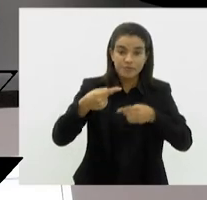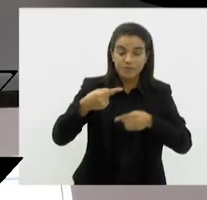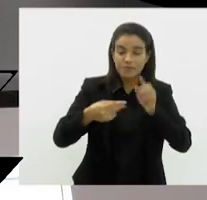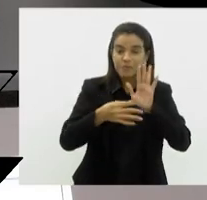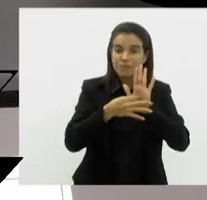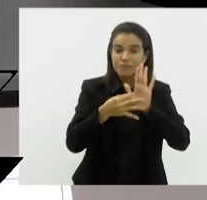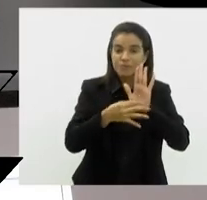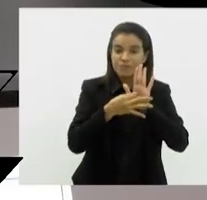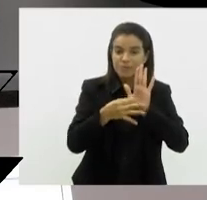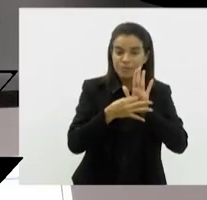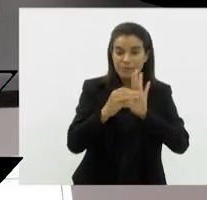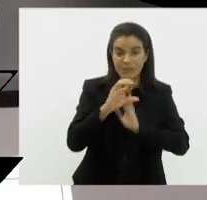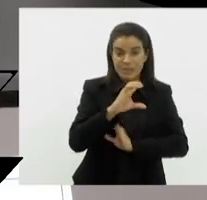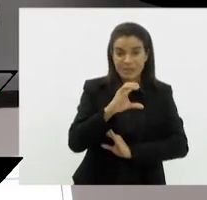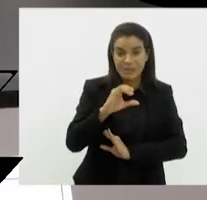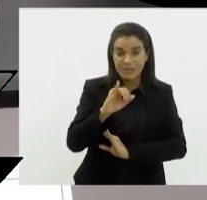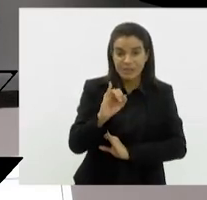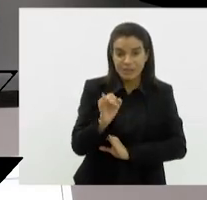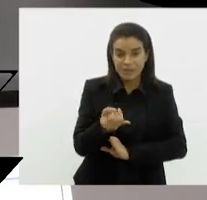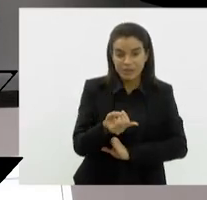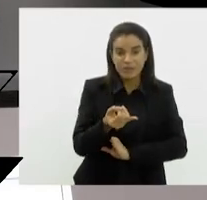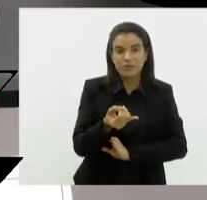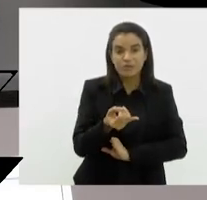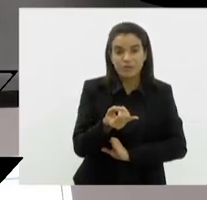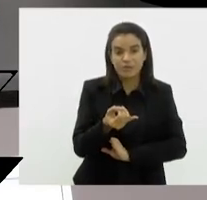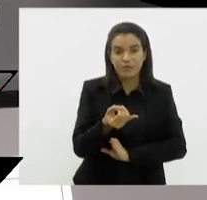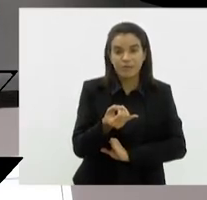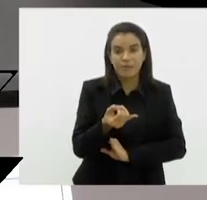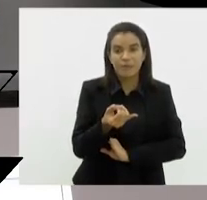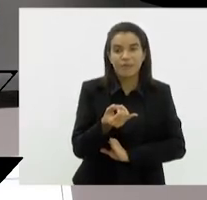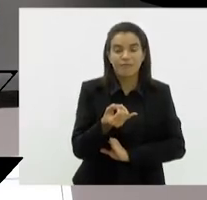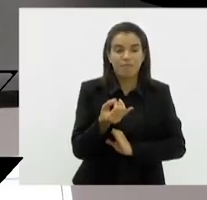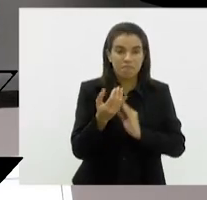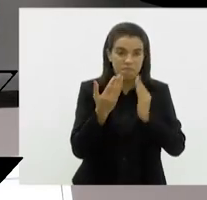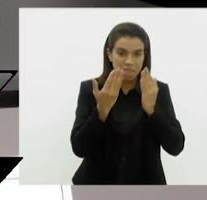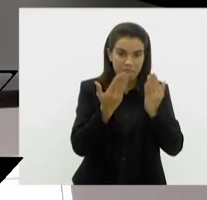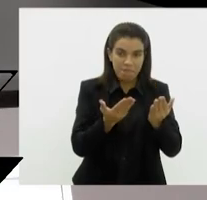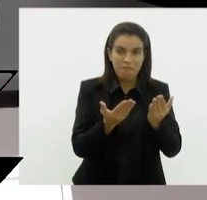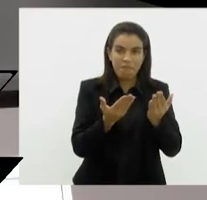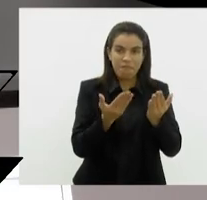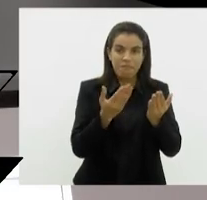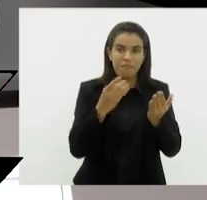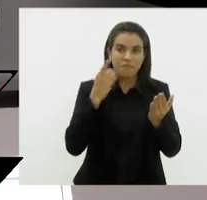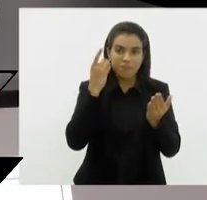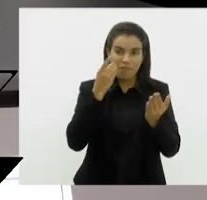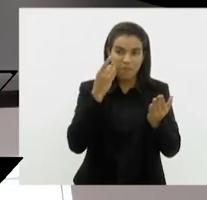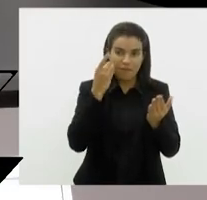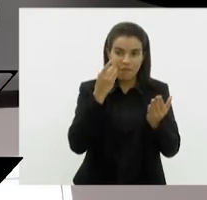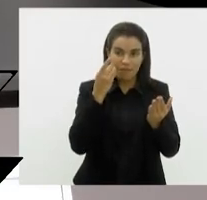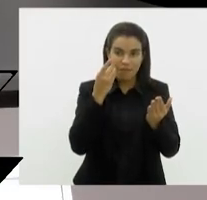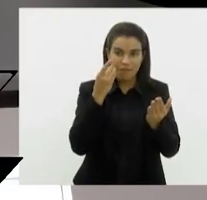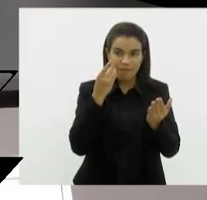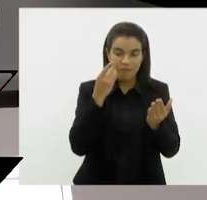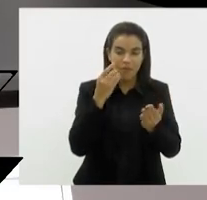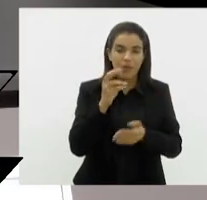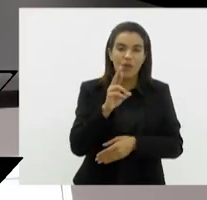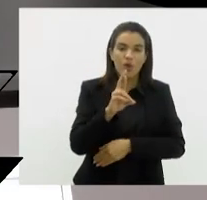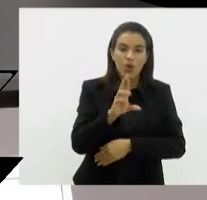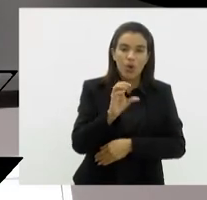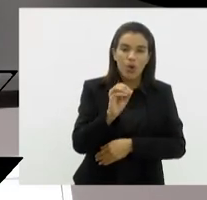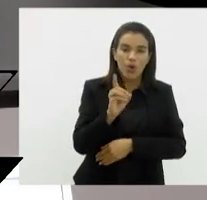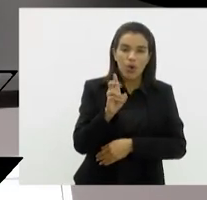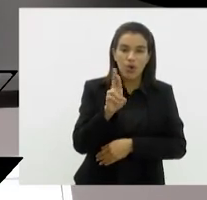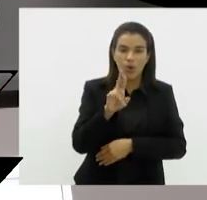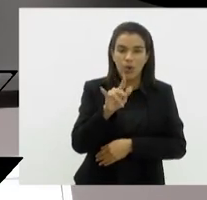parecer da CCJ, de lavra de Vossa Excelência, deputados Rodrigo e Fernanda